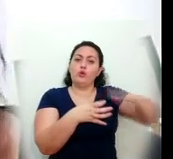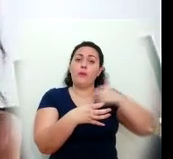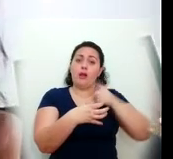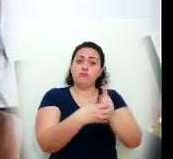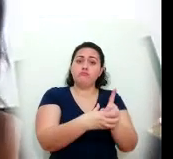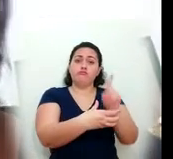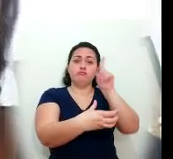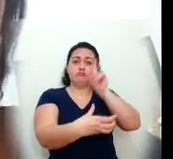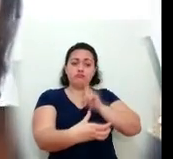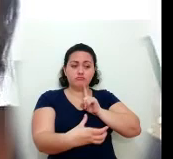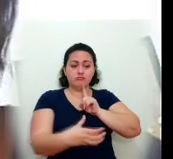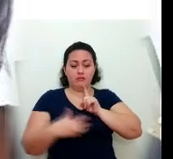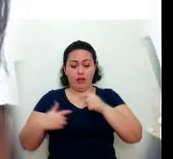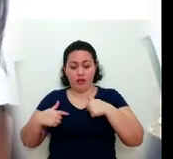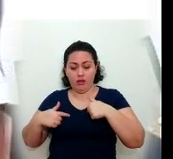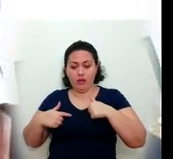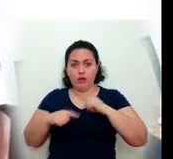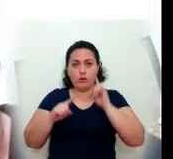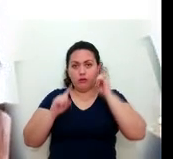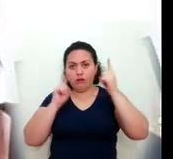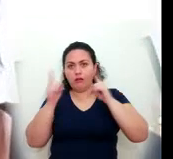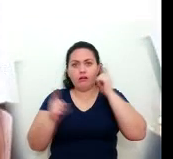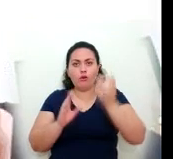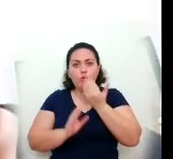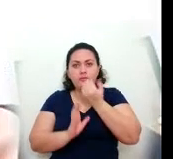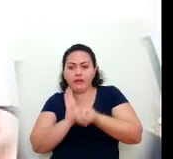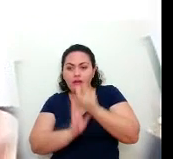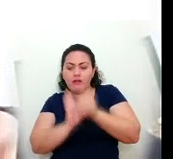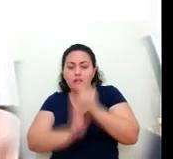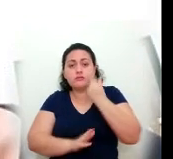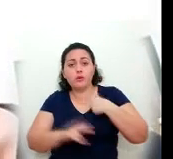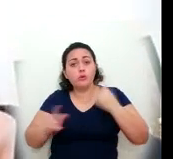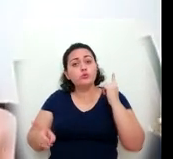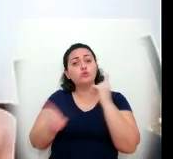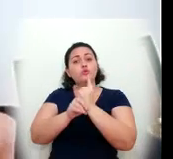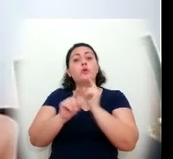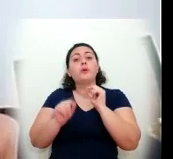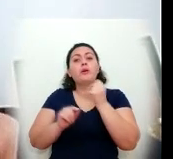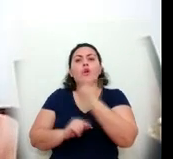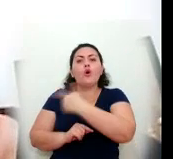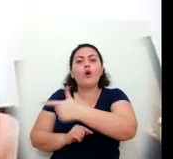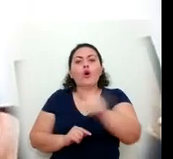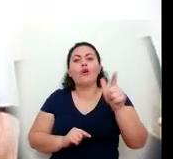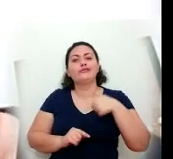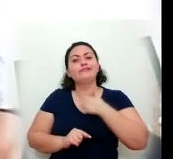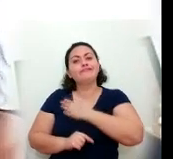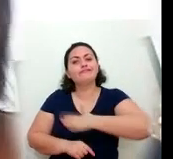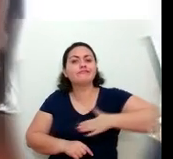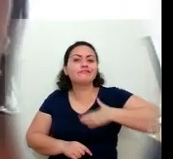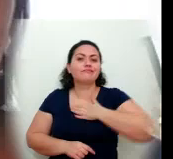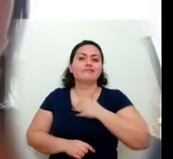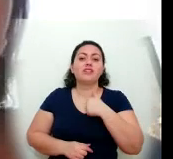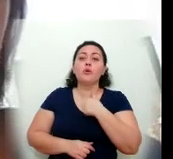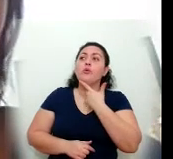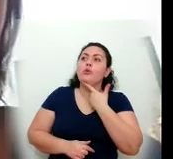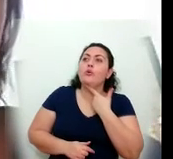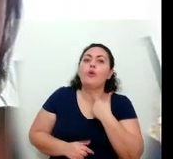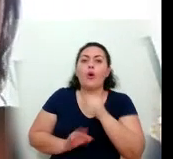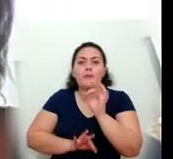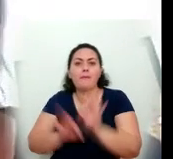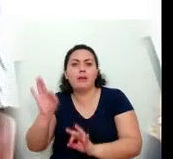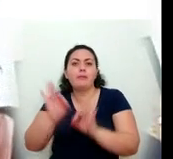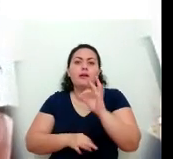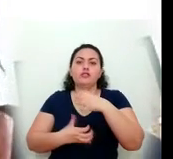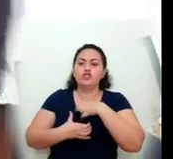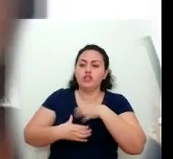momento de poder se isolar e aí se experimentar, às vezes a gente descobre que gosta de outras coisas, né? Que gosta de uma forma de preparar,